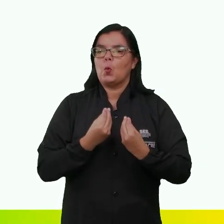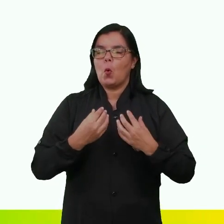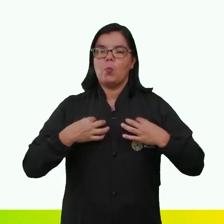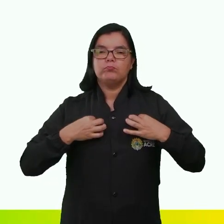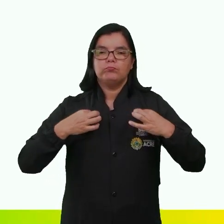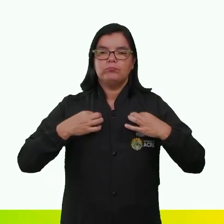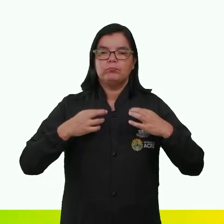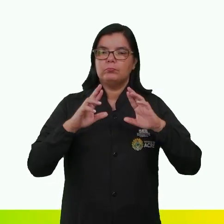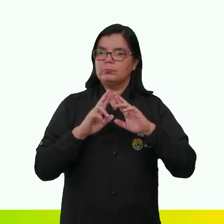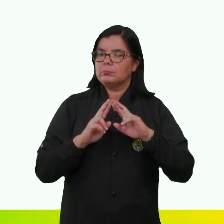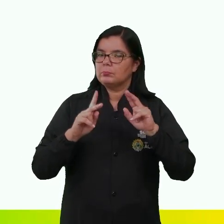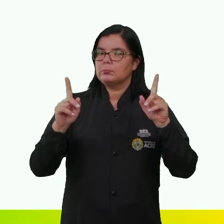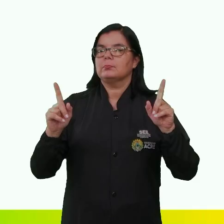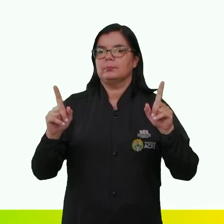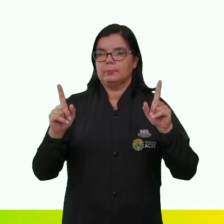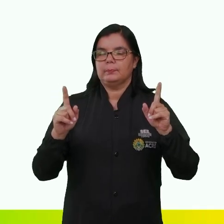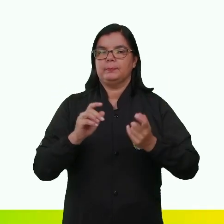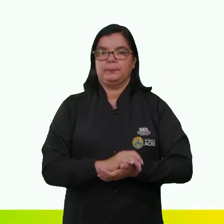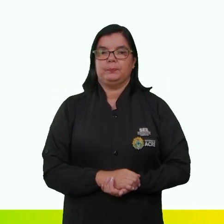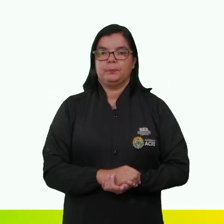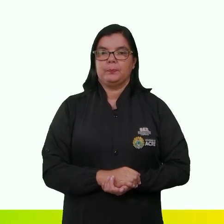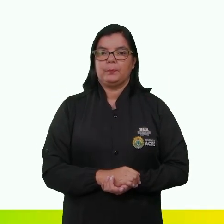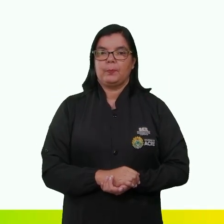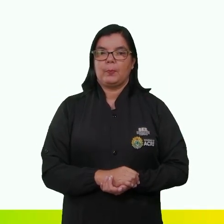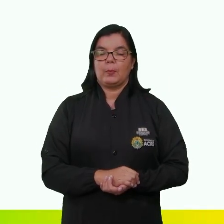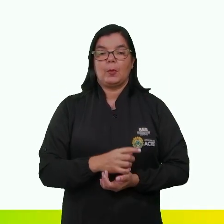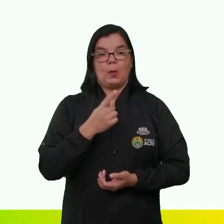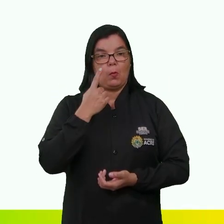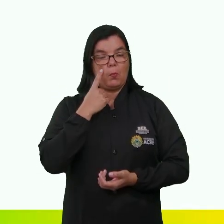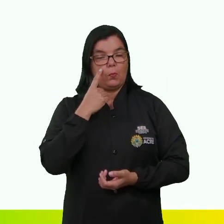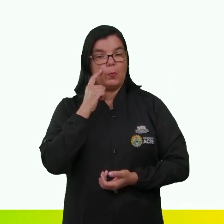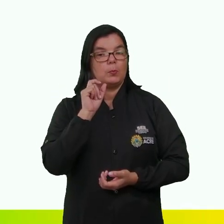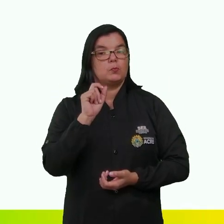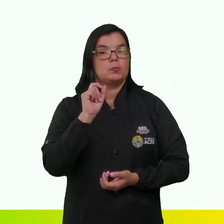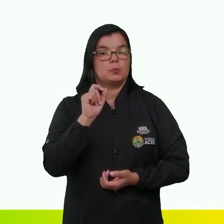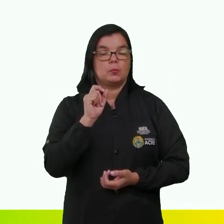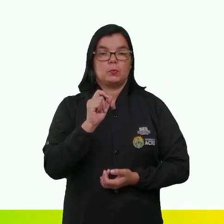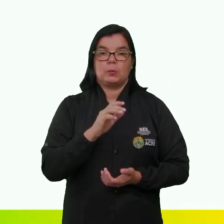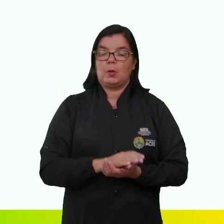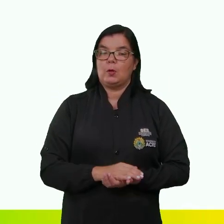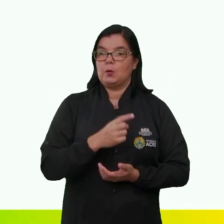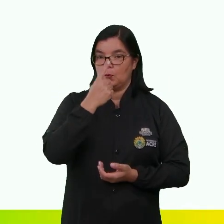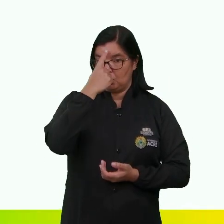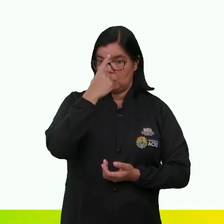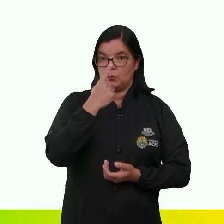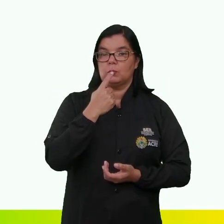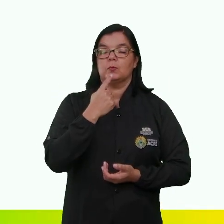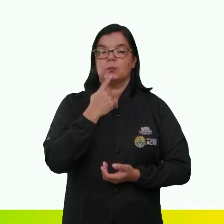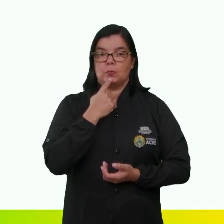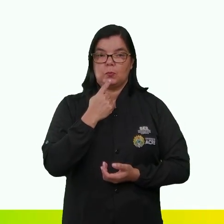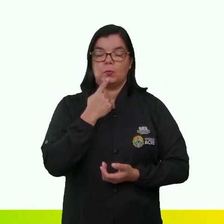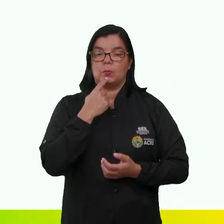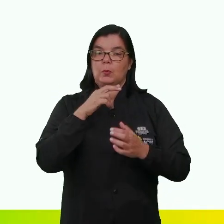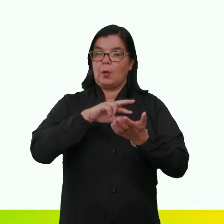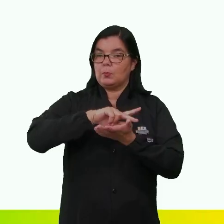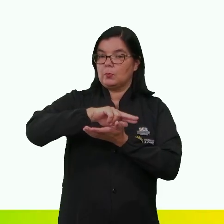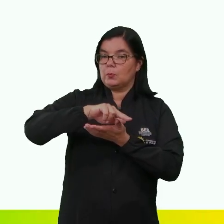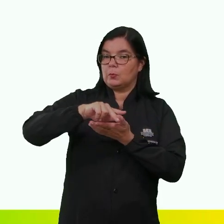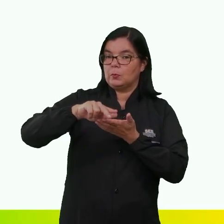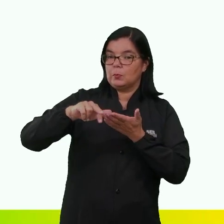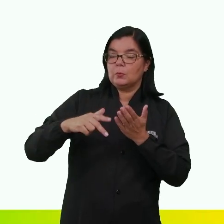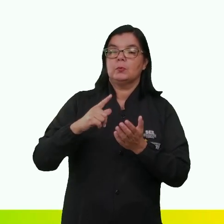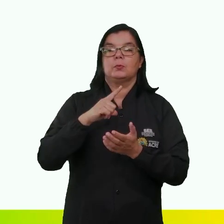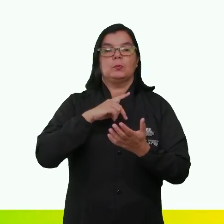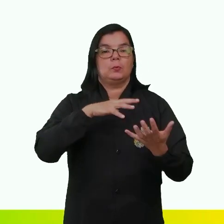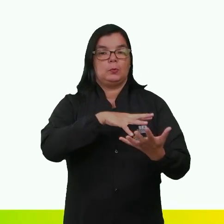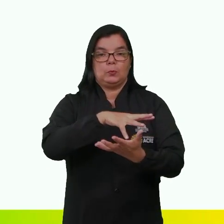vestir totalmente diferenciado. Ou seja, nós temos aqui um retrato da diversidade que existe